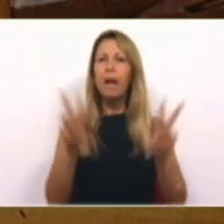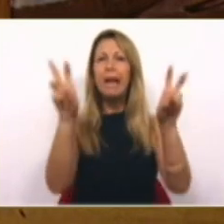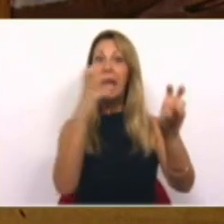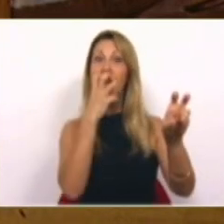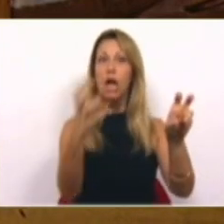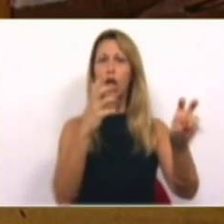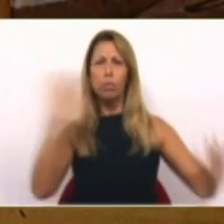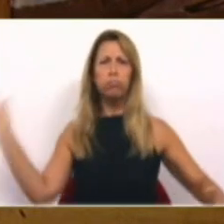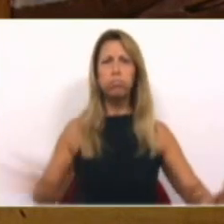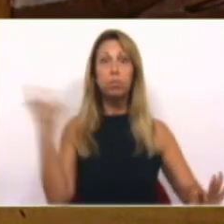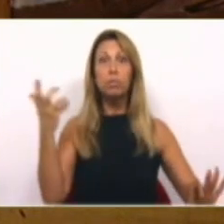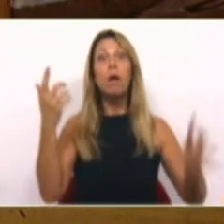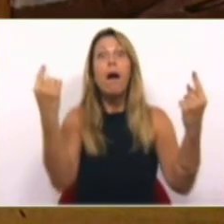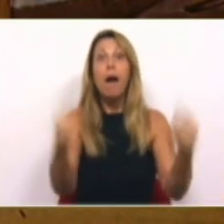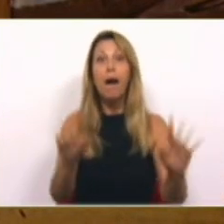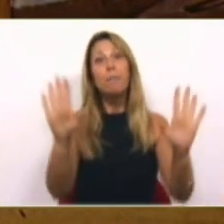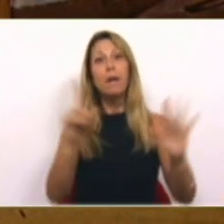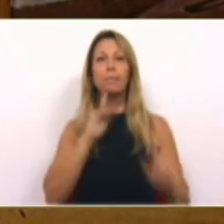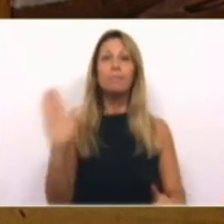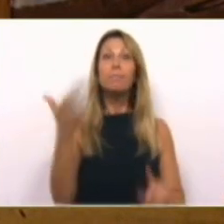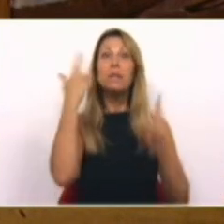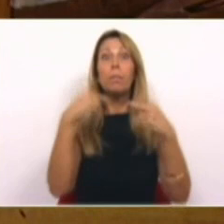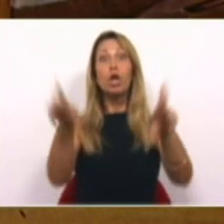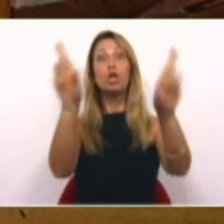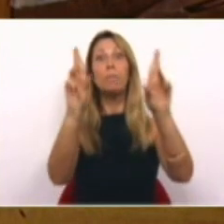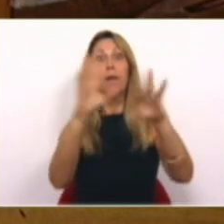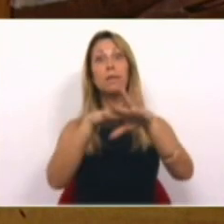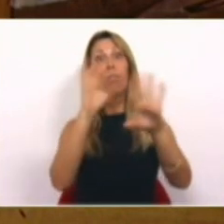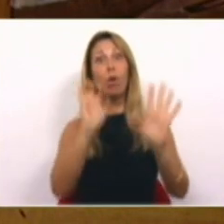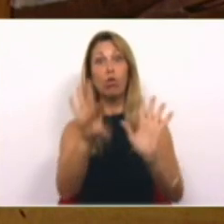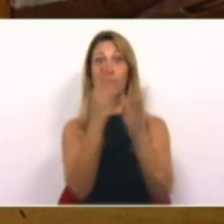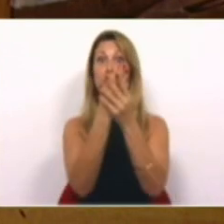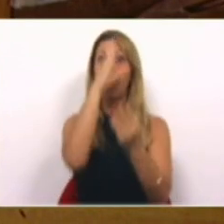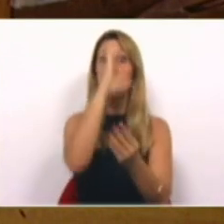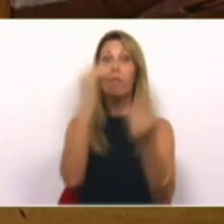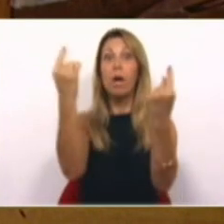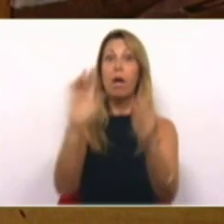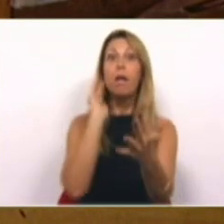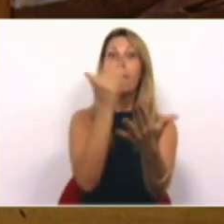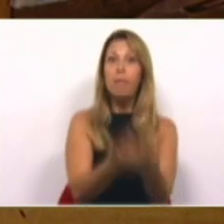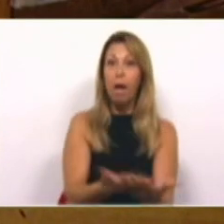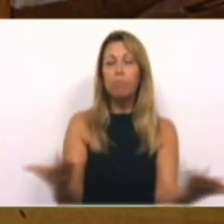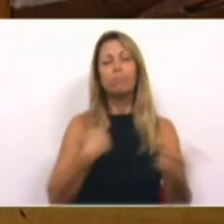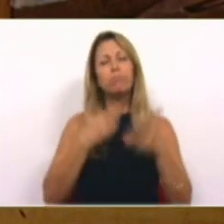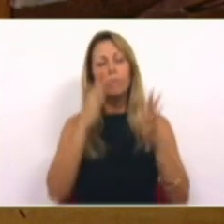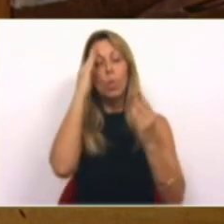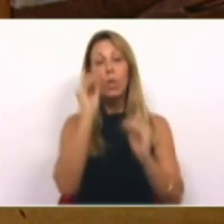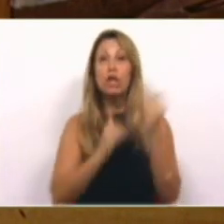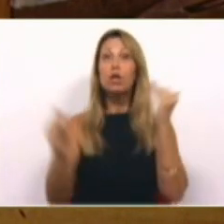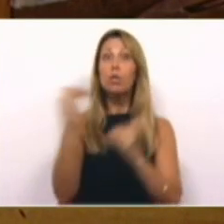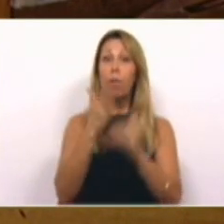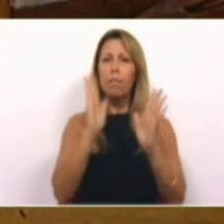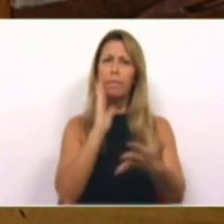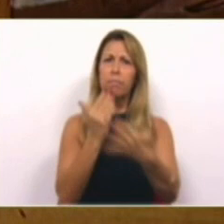de tudo, de esperança nesta solução governativa. O ensino superior precisa de um orçamento que o dignifique a si e a quem